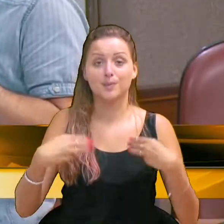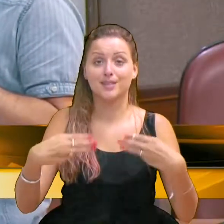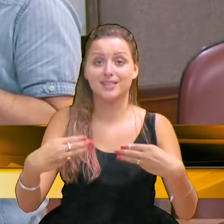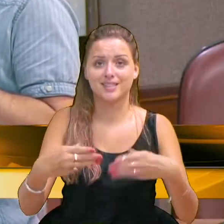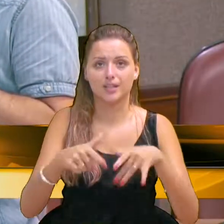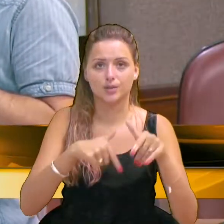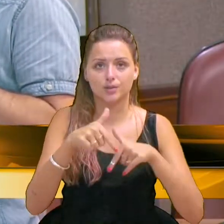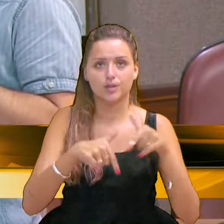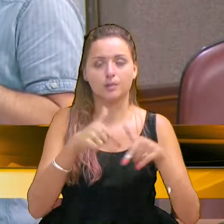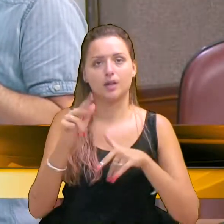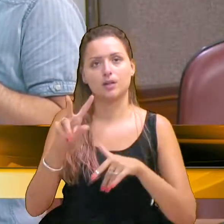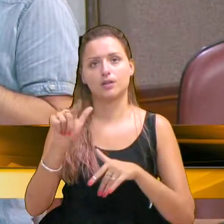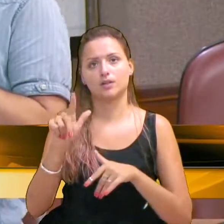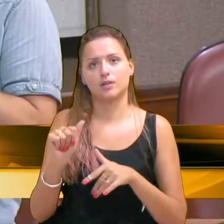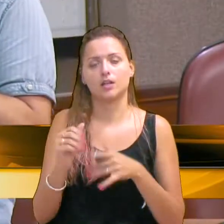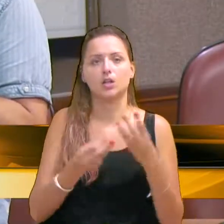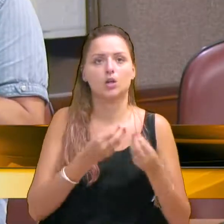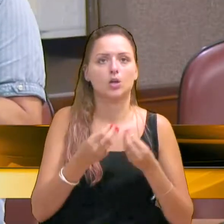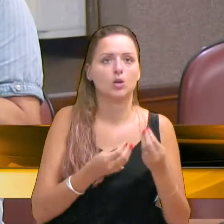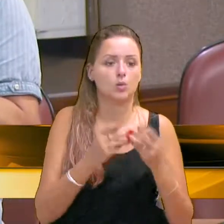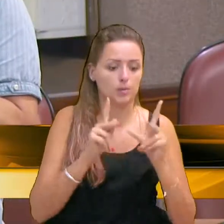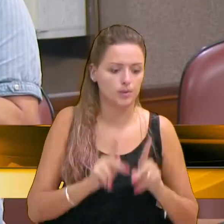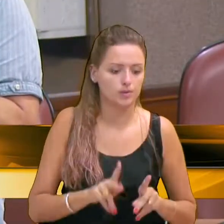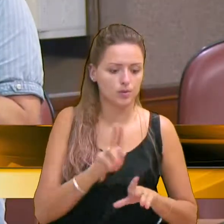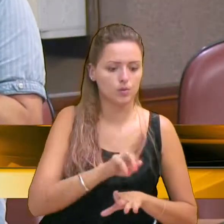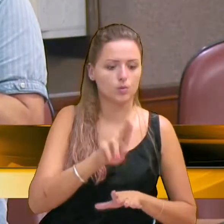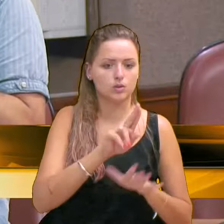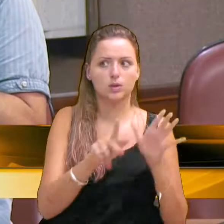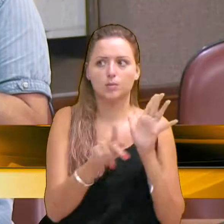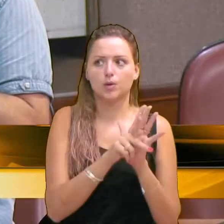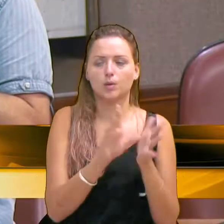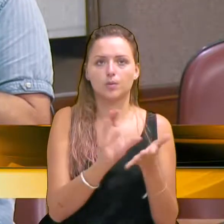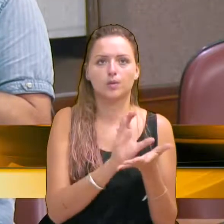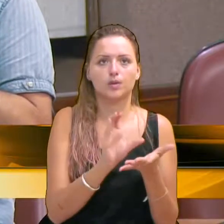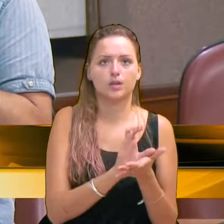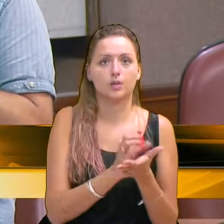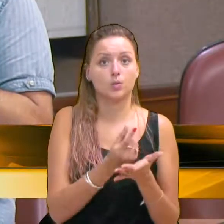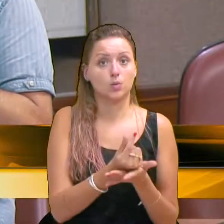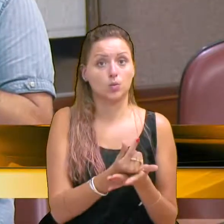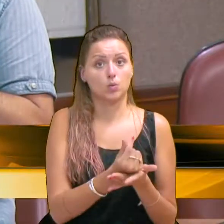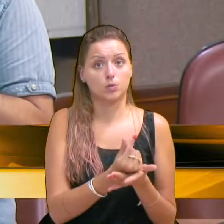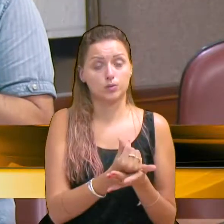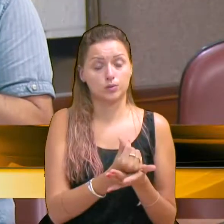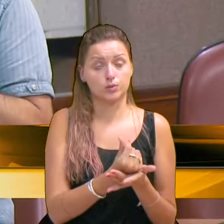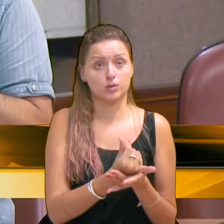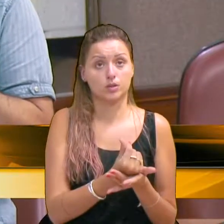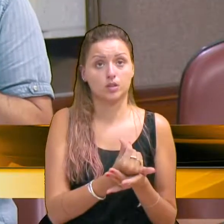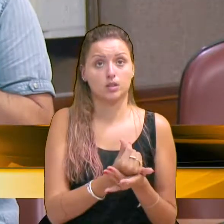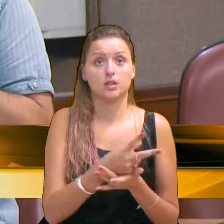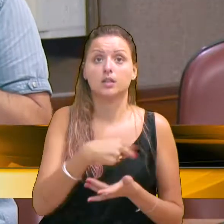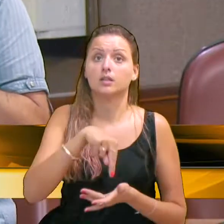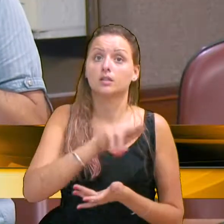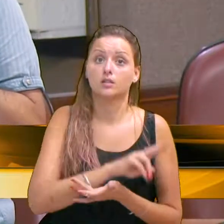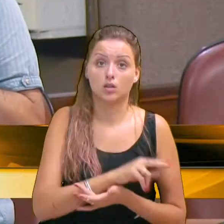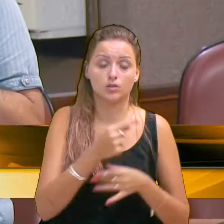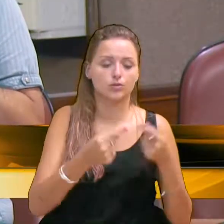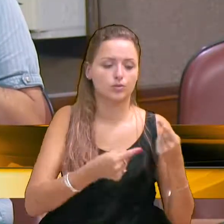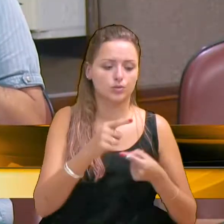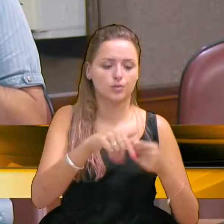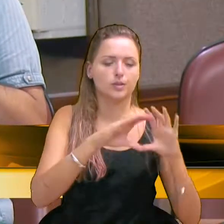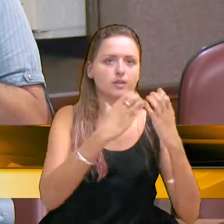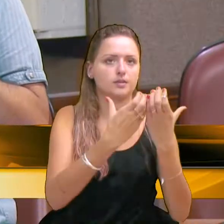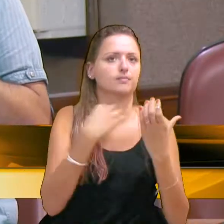pessoa vereadora de Ló, que usa do seu gabinete verbas fantasmas, isso a gente combateu aqui na Câmara de